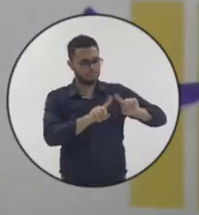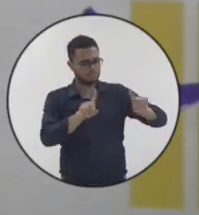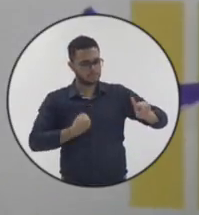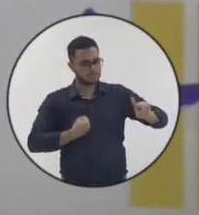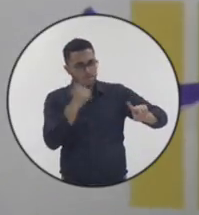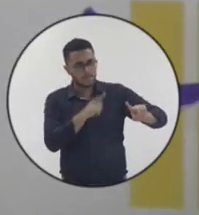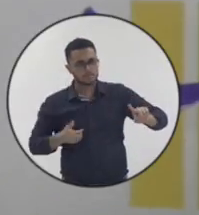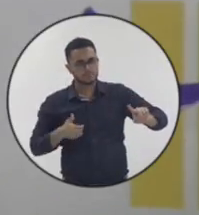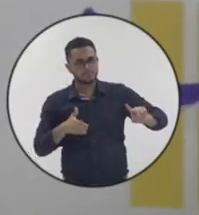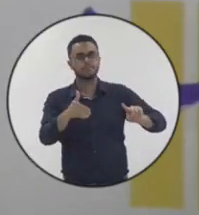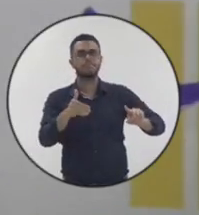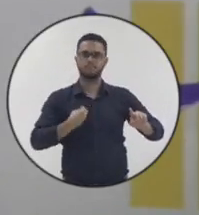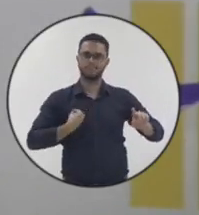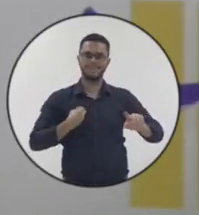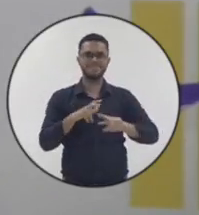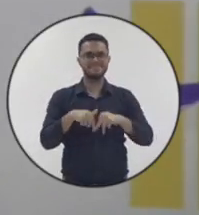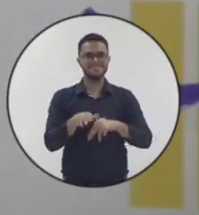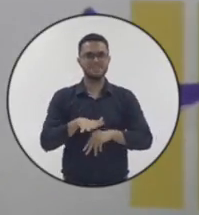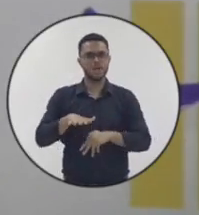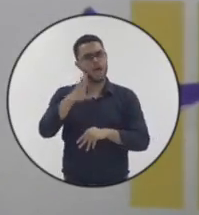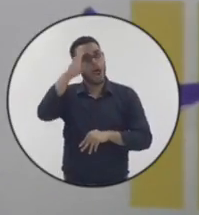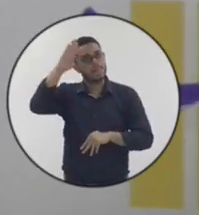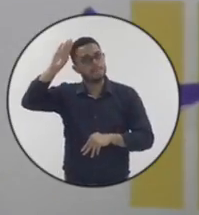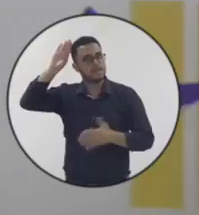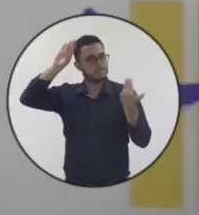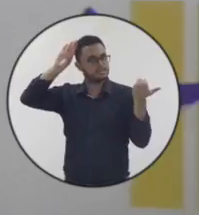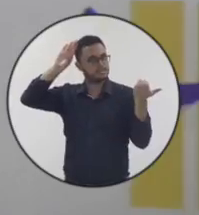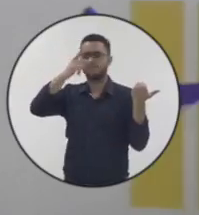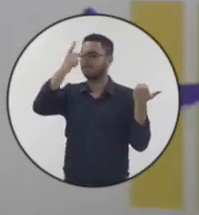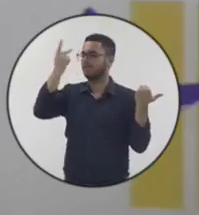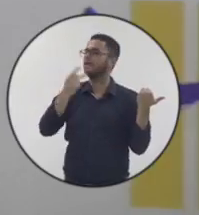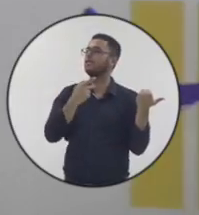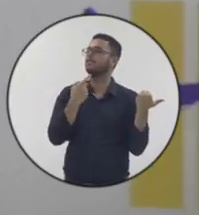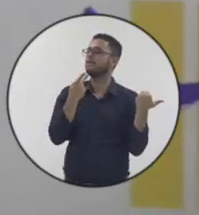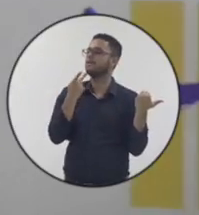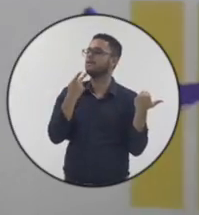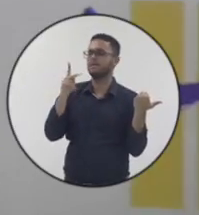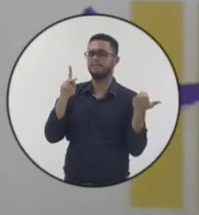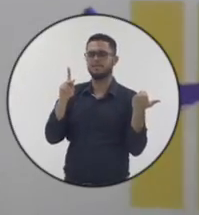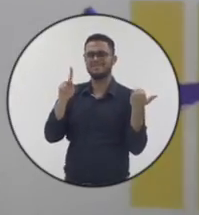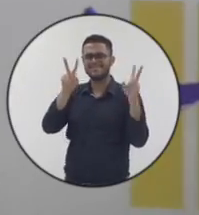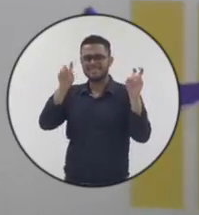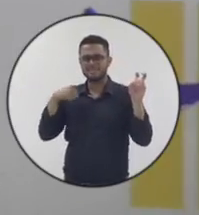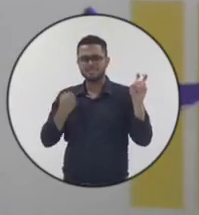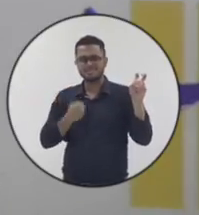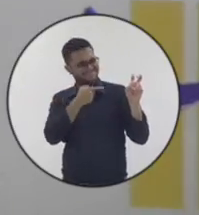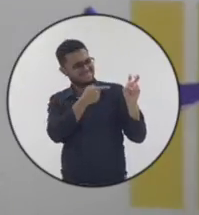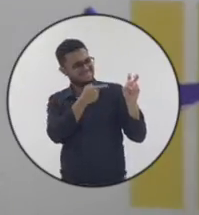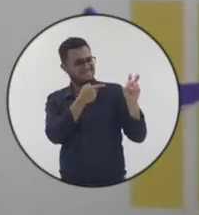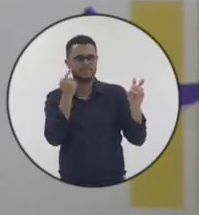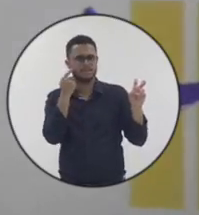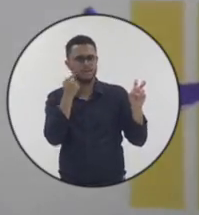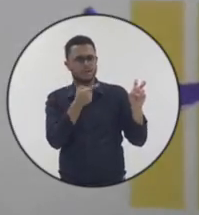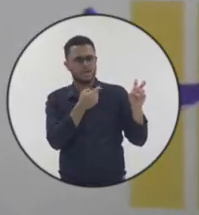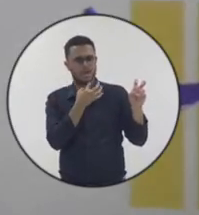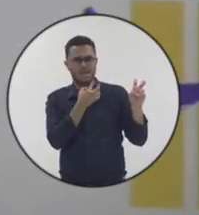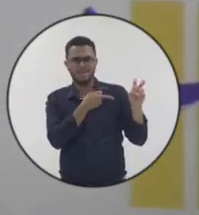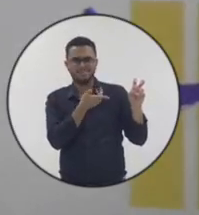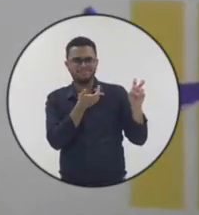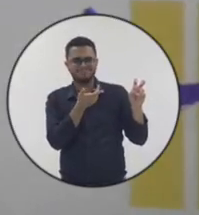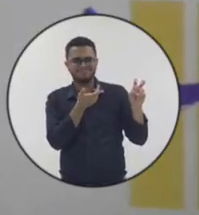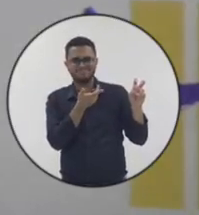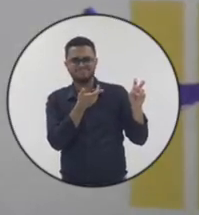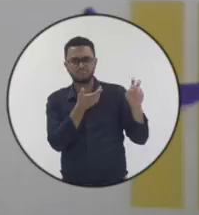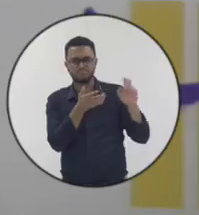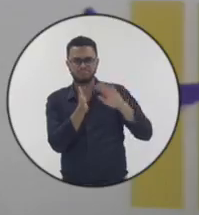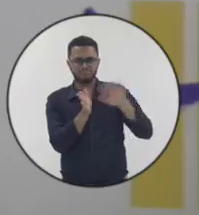essa academia ou essa produção de ciência que falava da gente, para nós, ela não é reconhecida. E aí, nessa construção